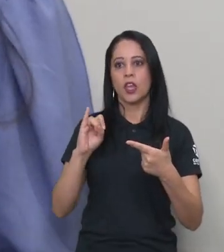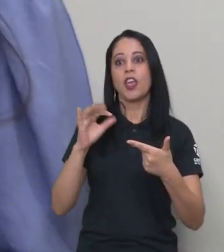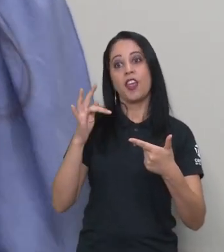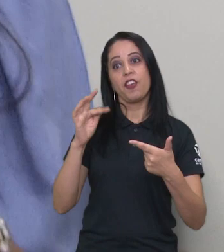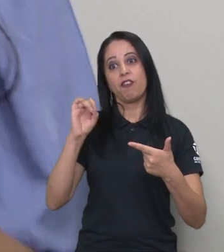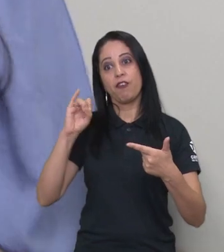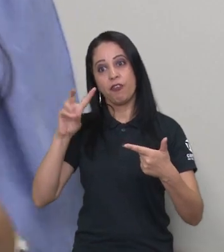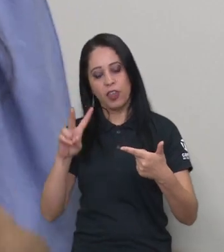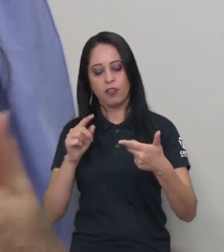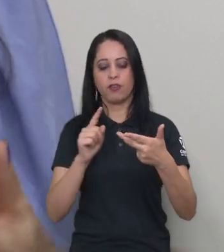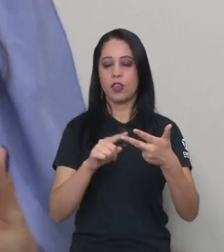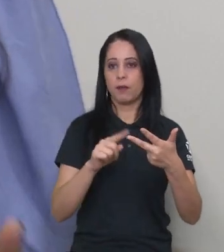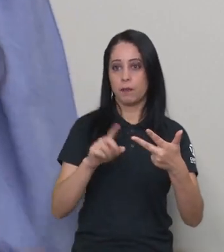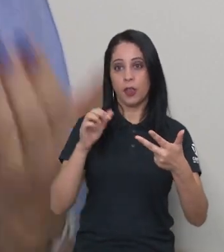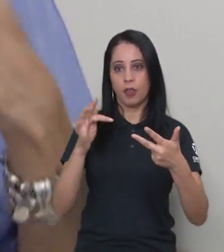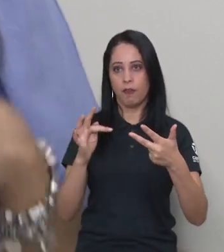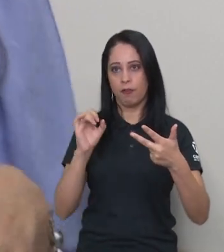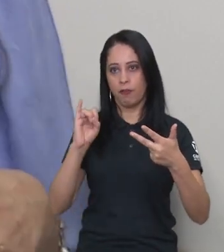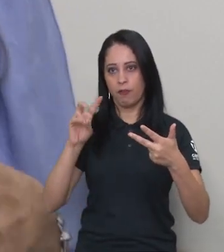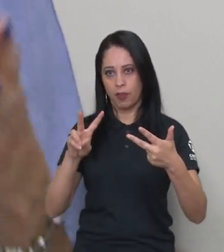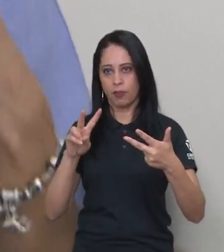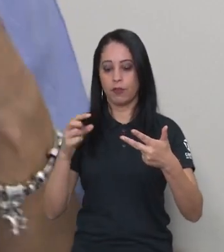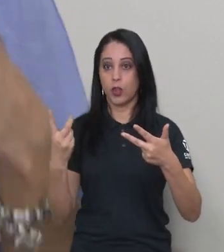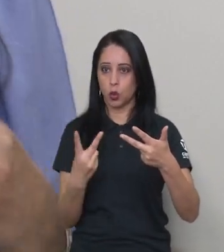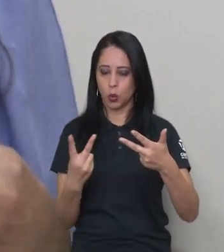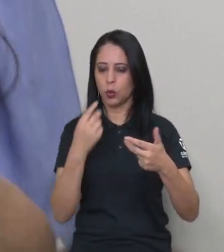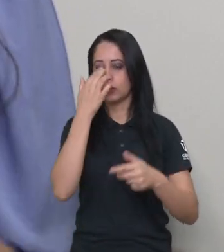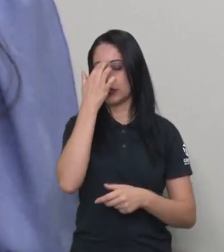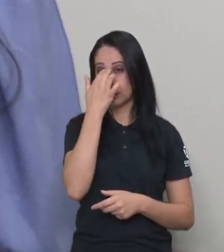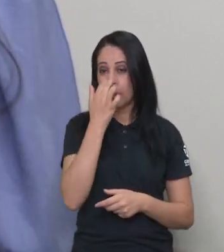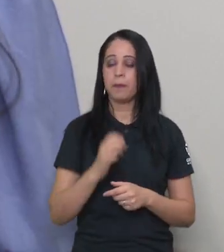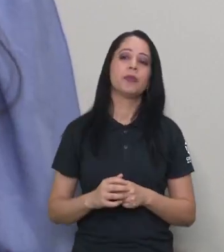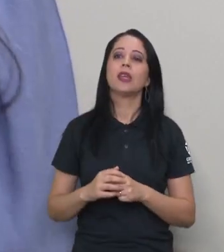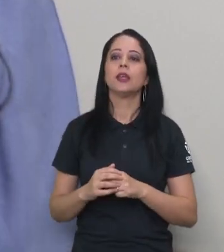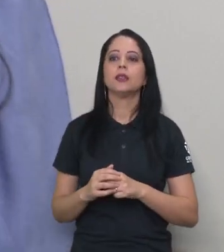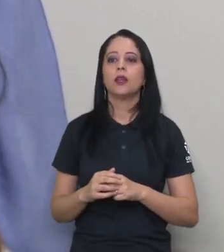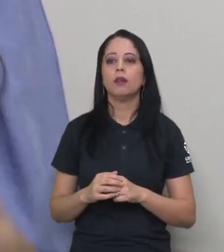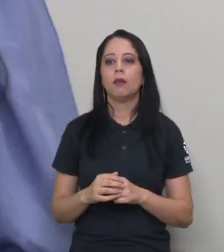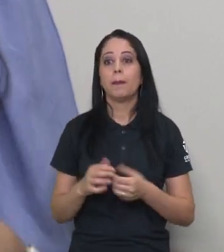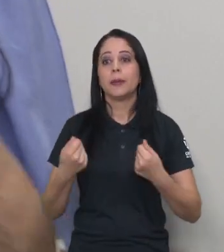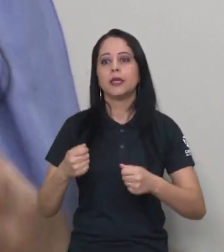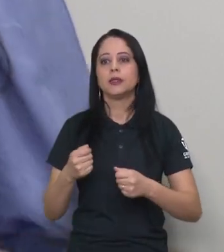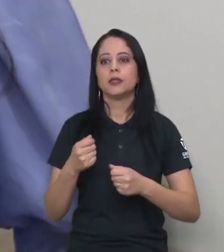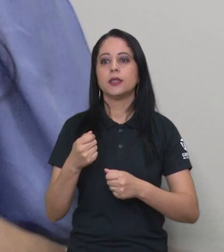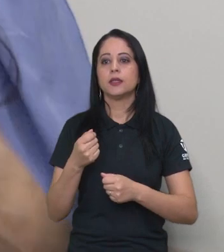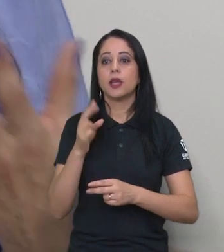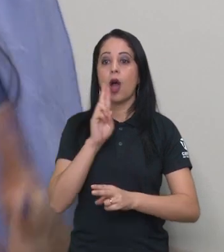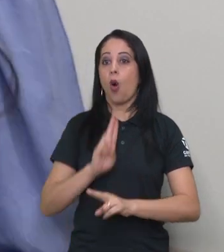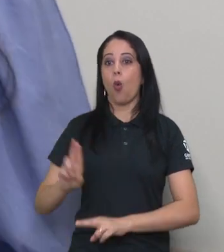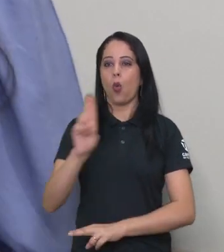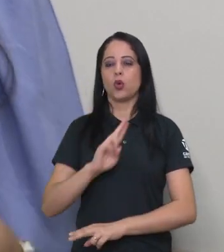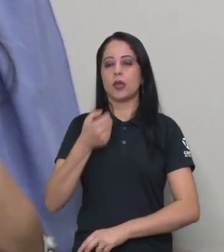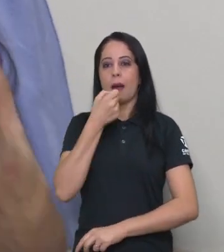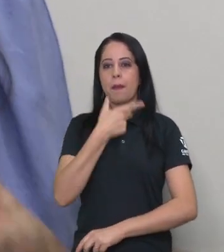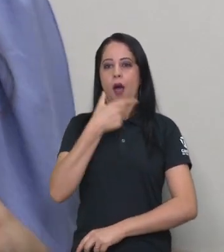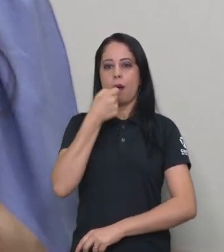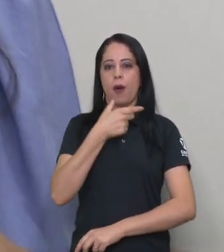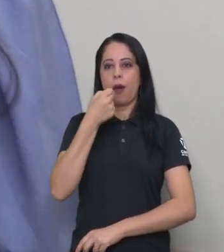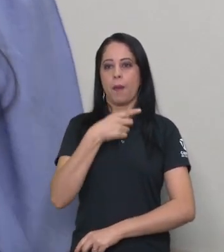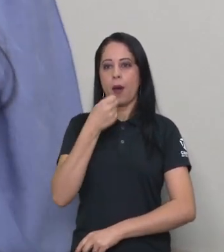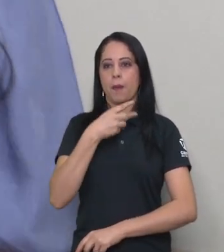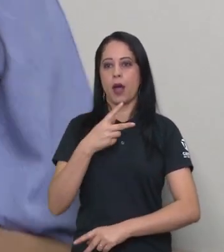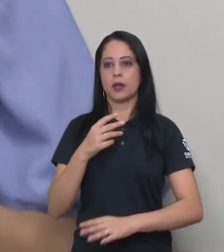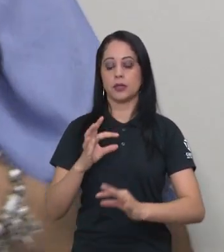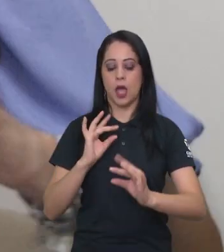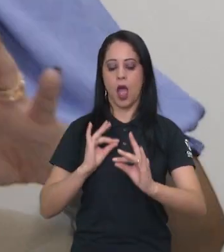fertilização in vitro. E todos eles a gente introduz muito hormônio, né? Para tudo a gente tem que estimular a ovulação,